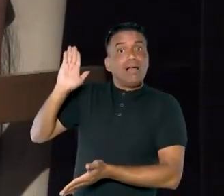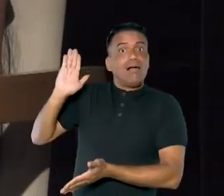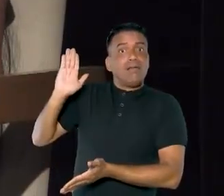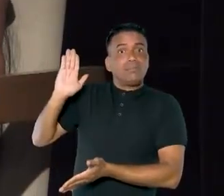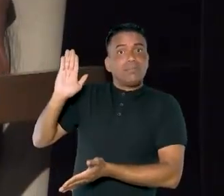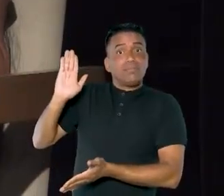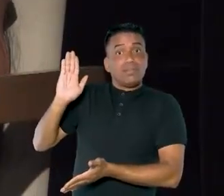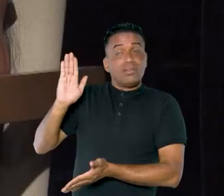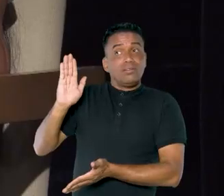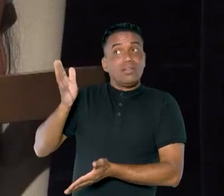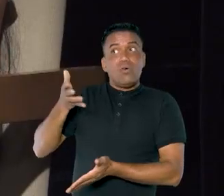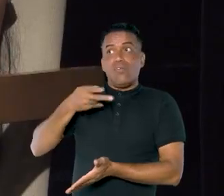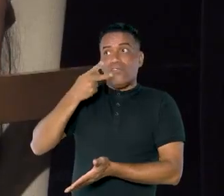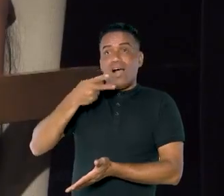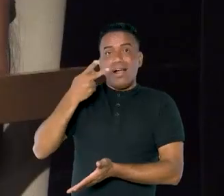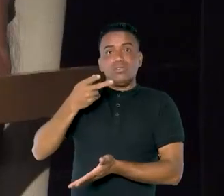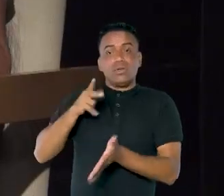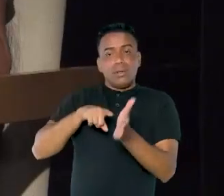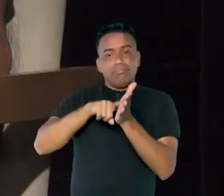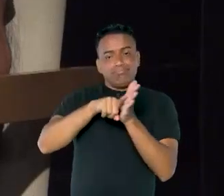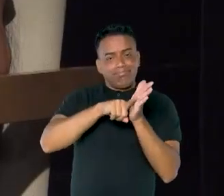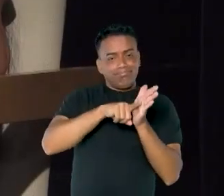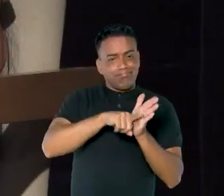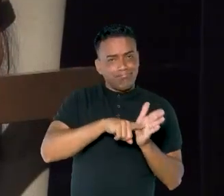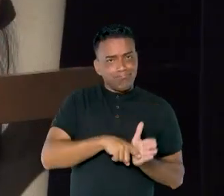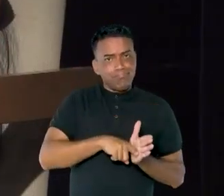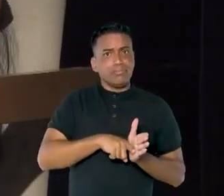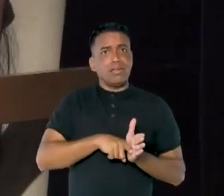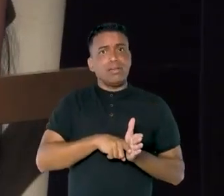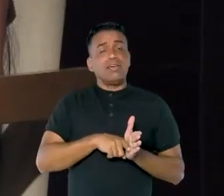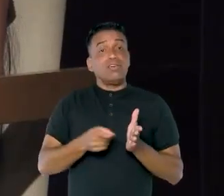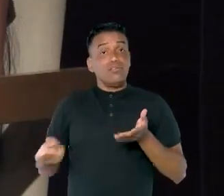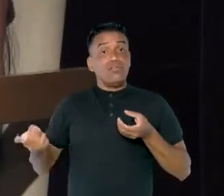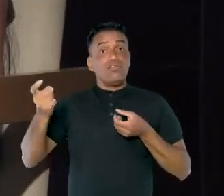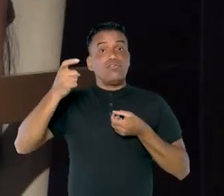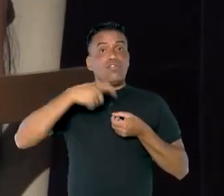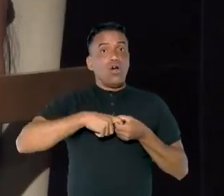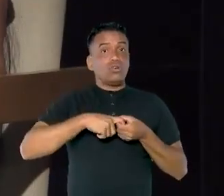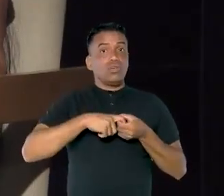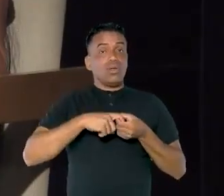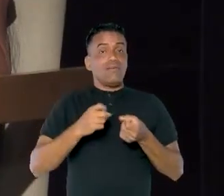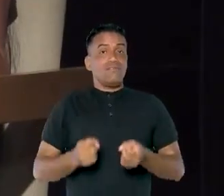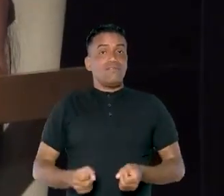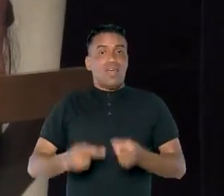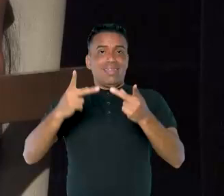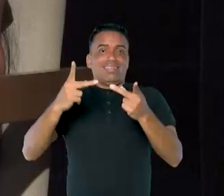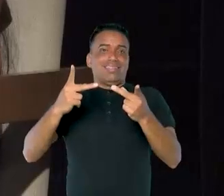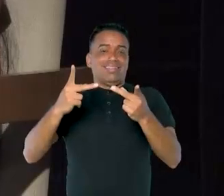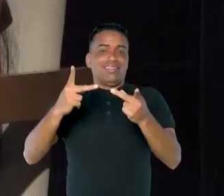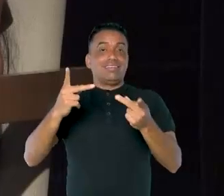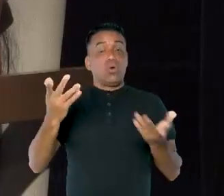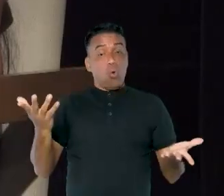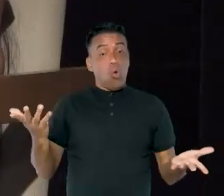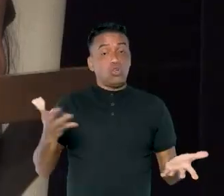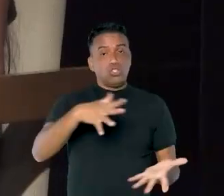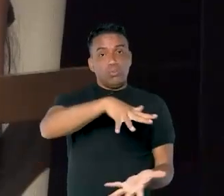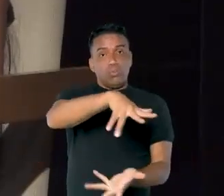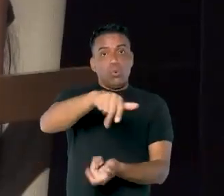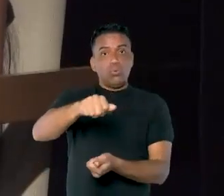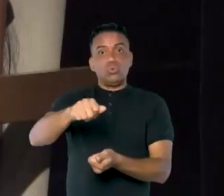como a gente fala, né, fazem estudo, né, e voltam a vender, porque o mundo hoje é o mundo